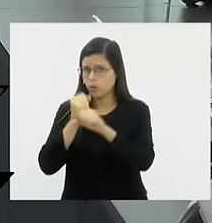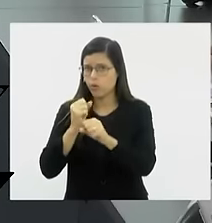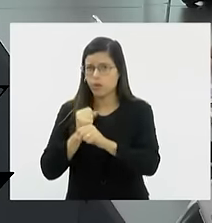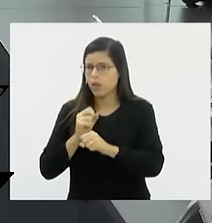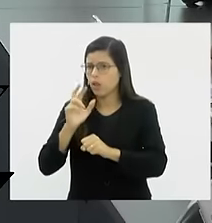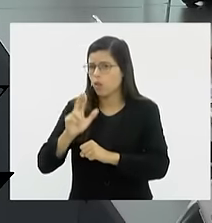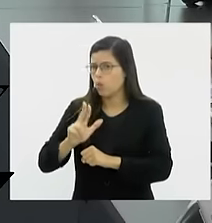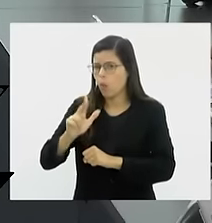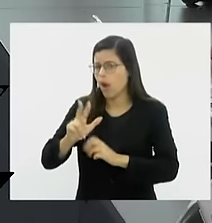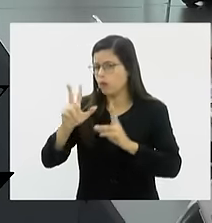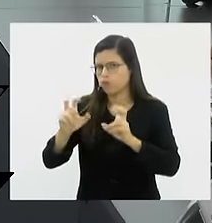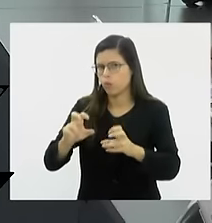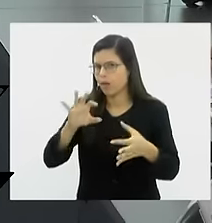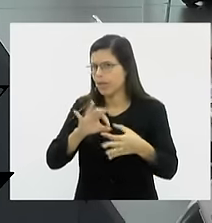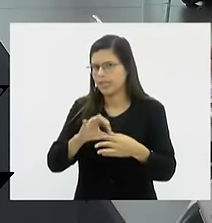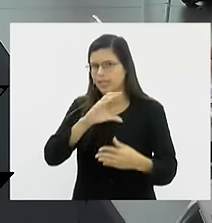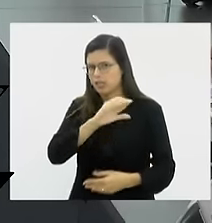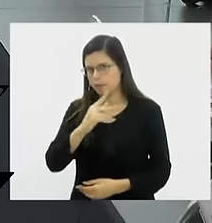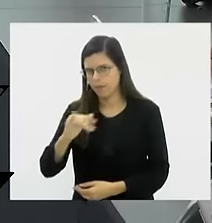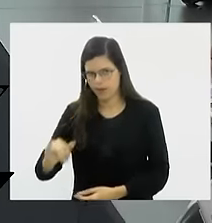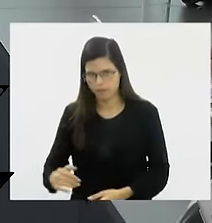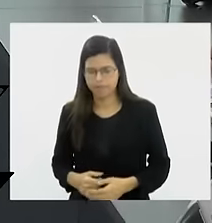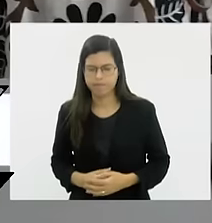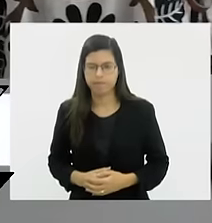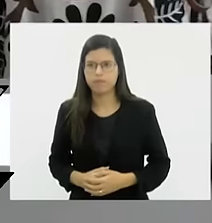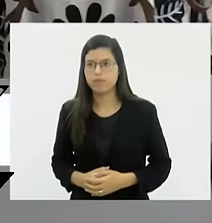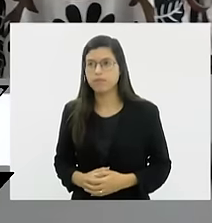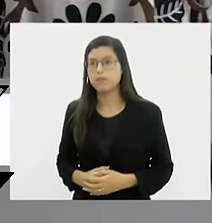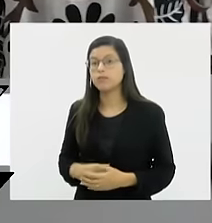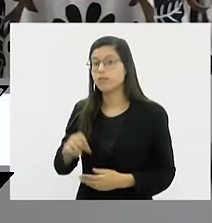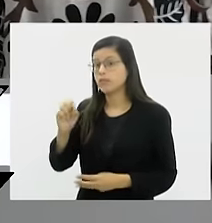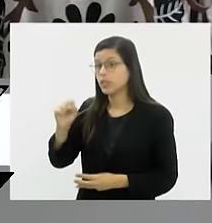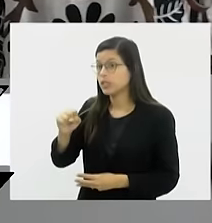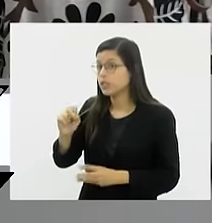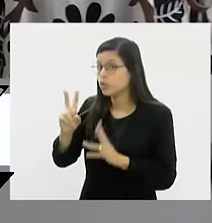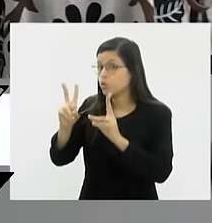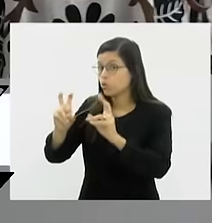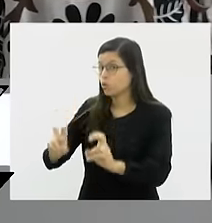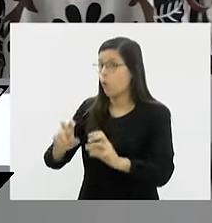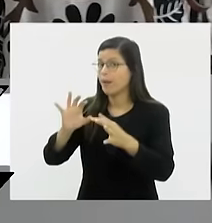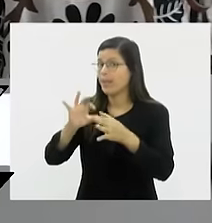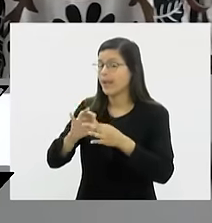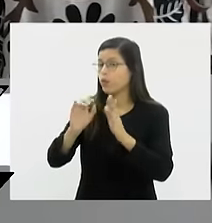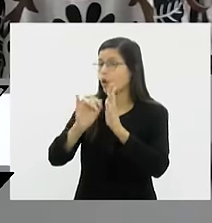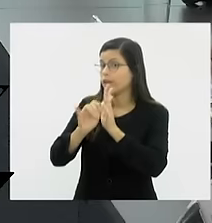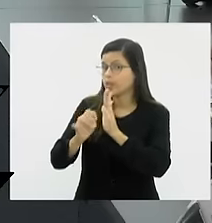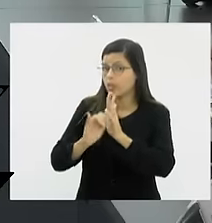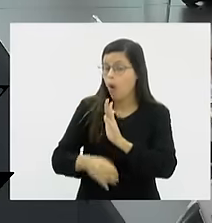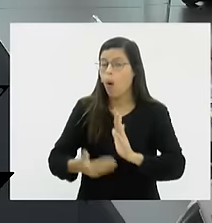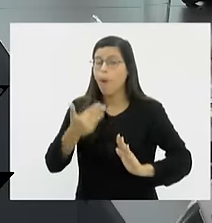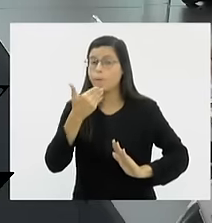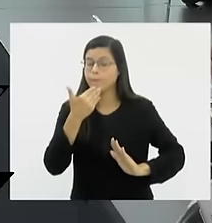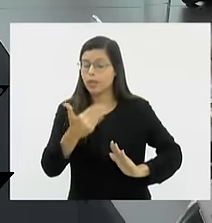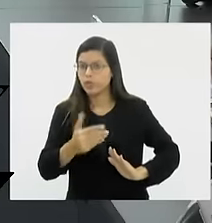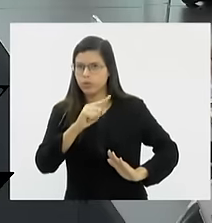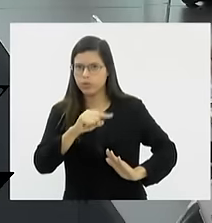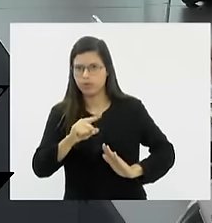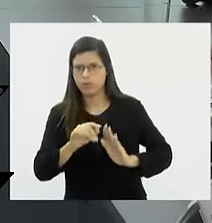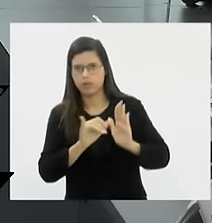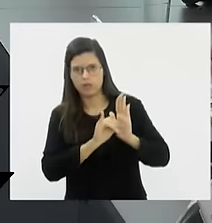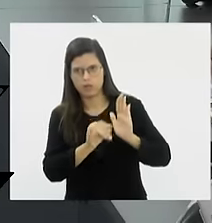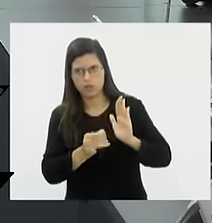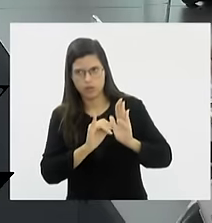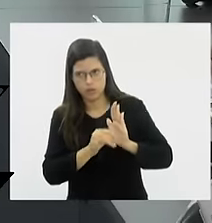dessa comissão. Sim, deputado, essa é só em relação ao edital. A um pedido de impugnação do edital, de uma